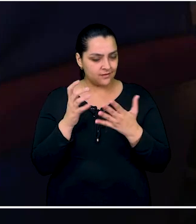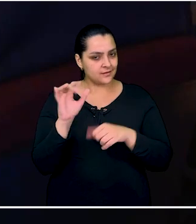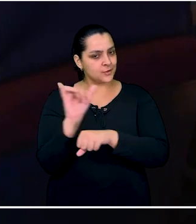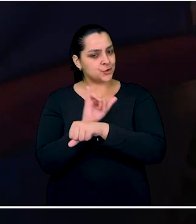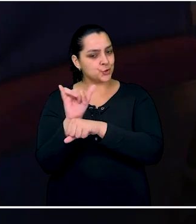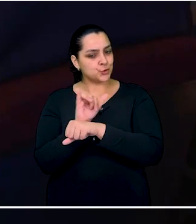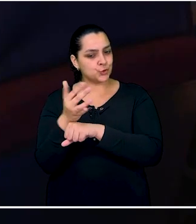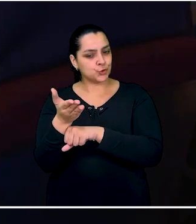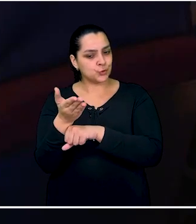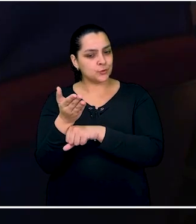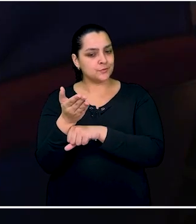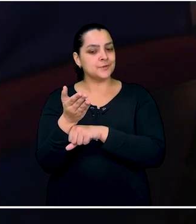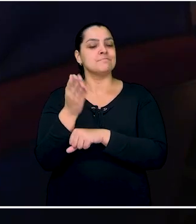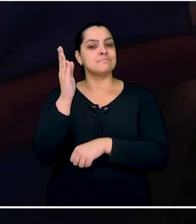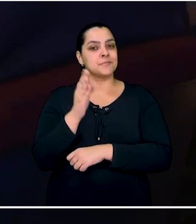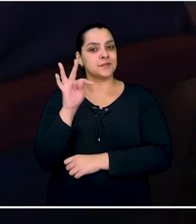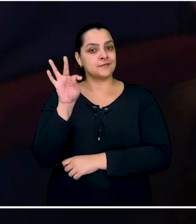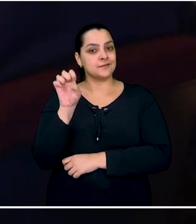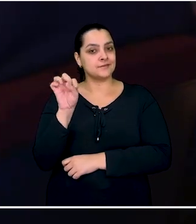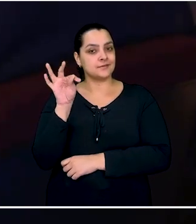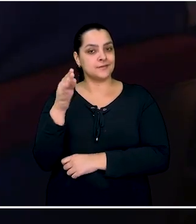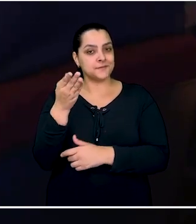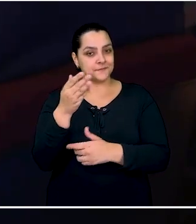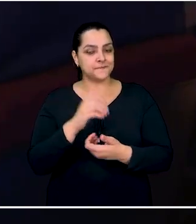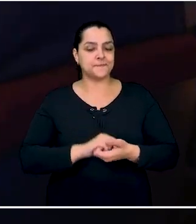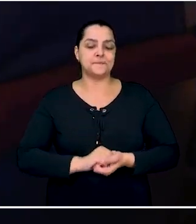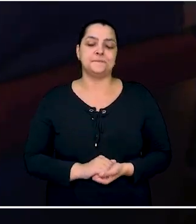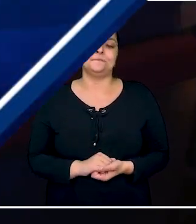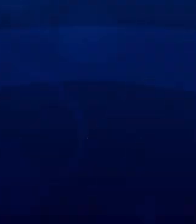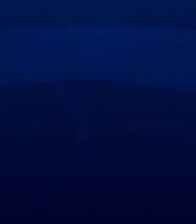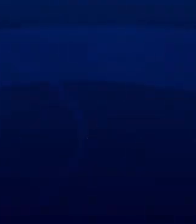acessar o nosso canal youtube.com/TST.